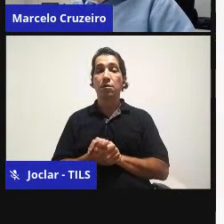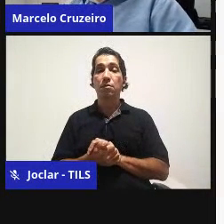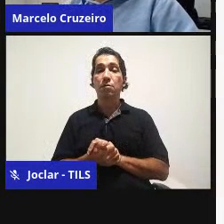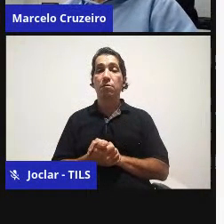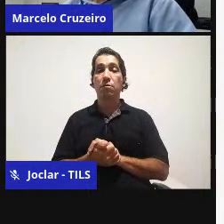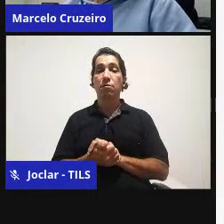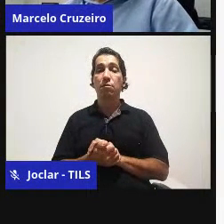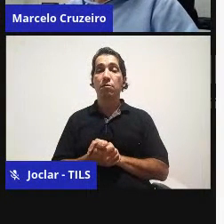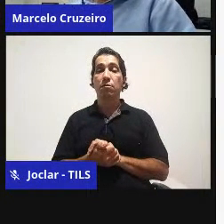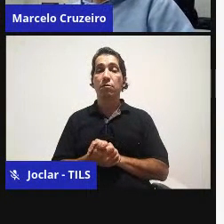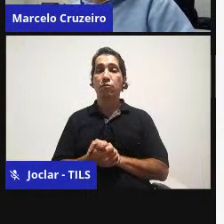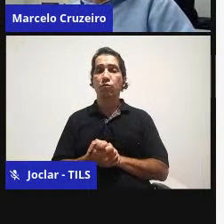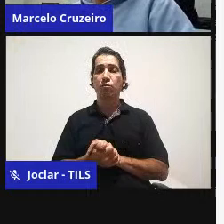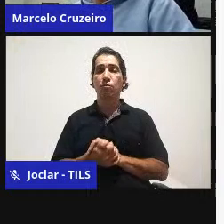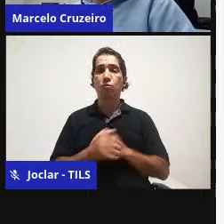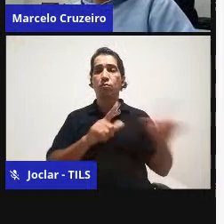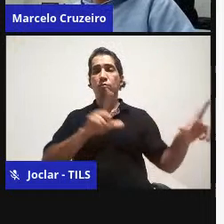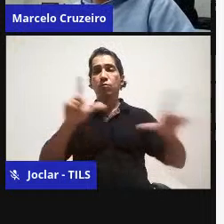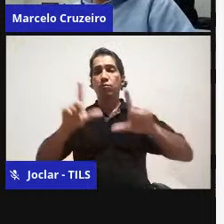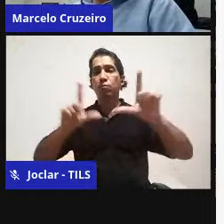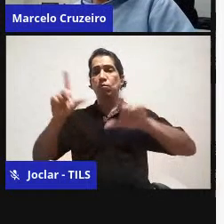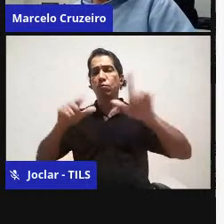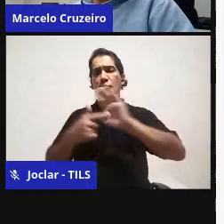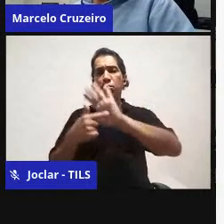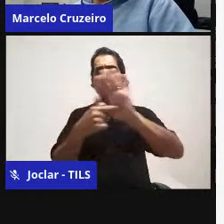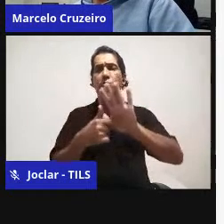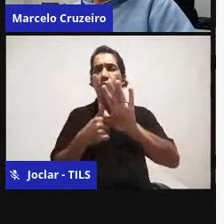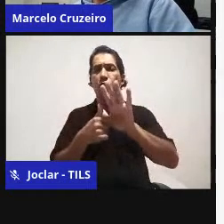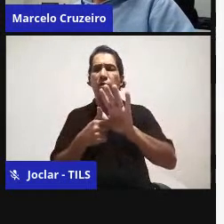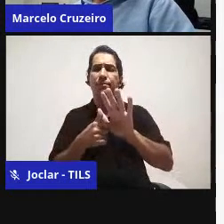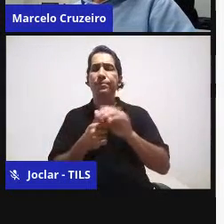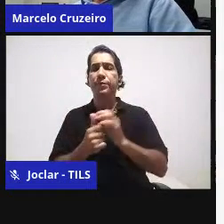pouquinho. Só vou mostrar um vídeo para vocês para ilustrar.